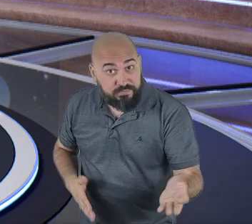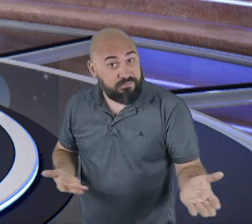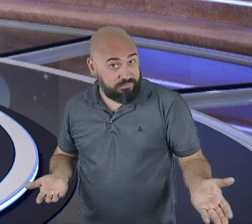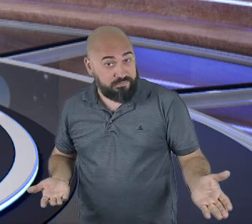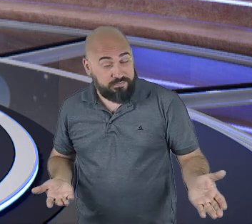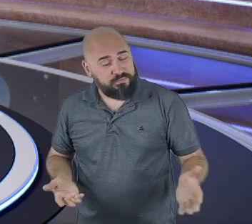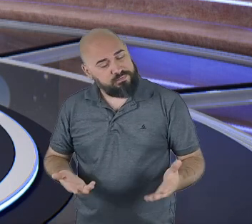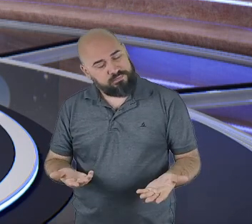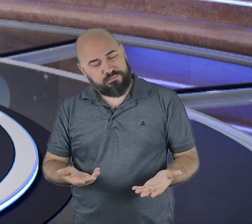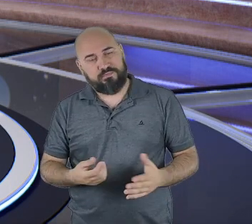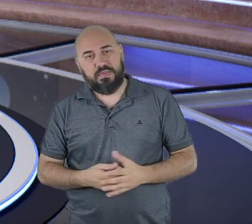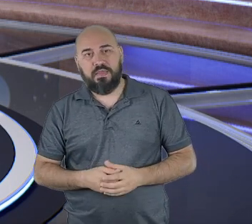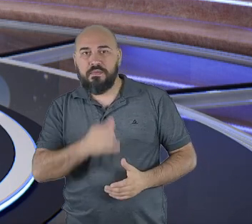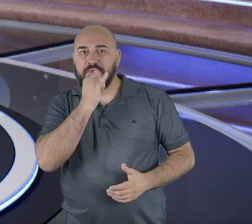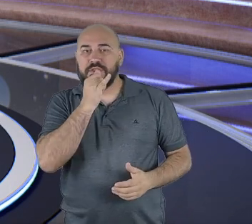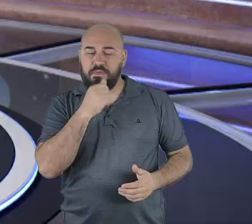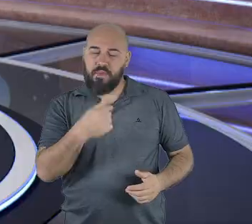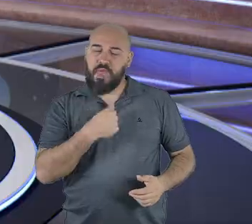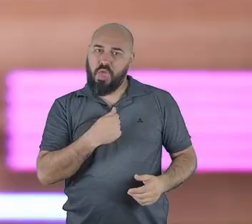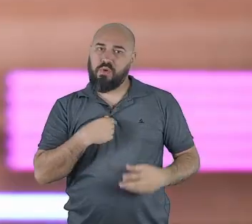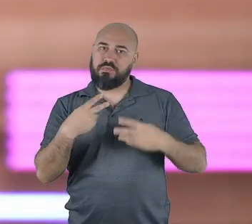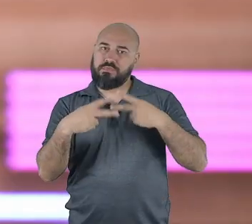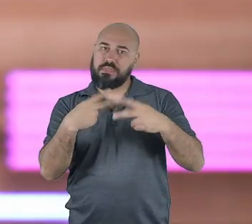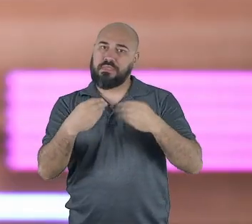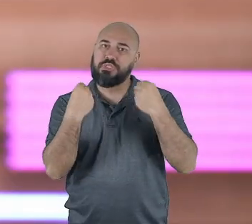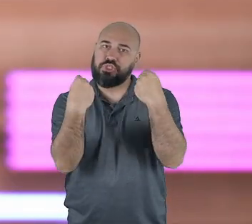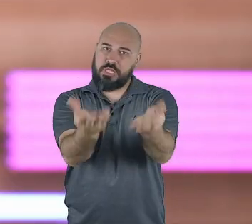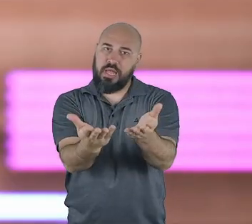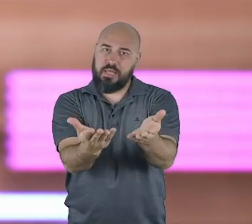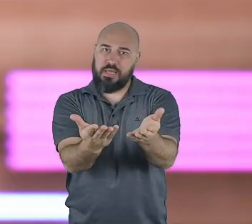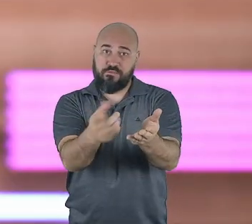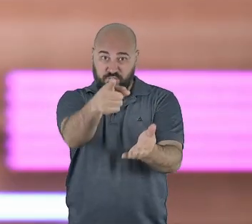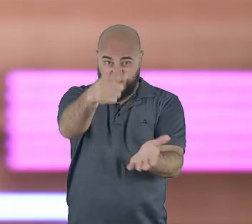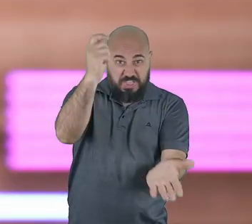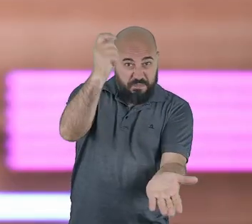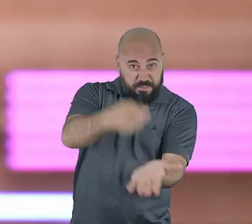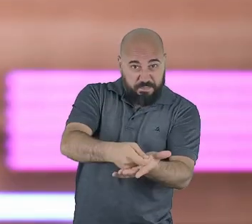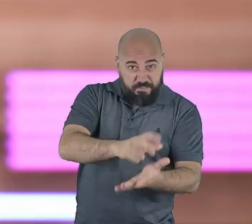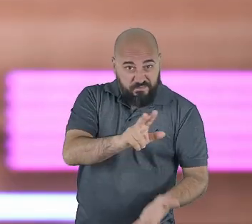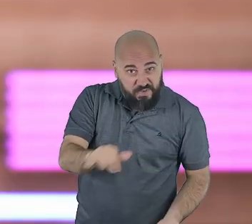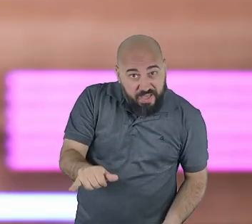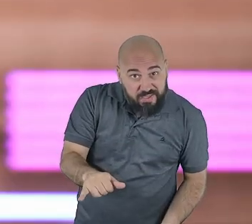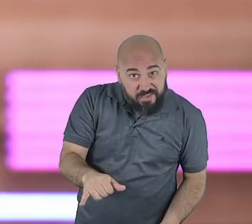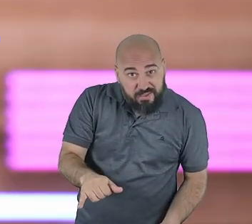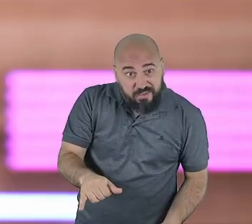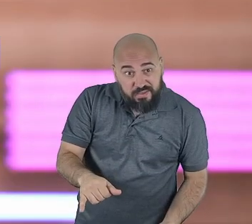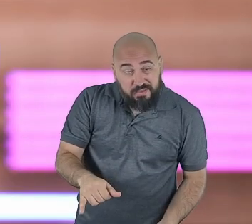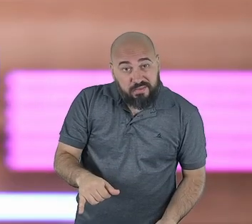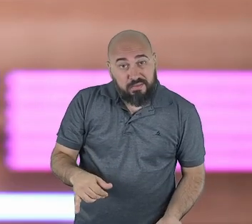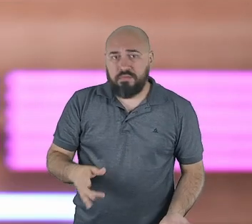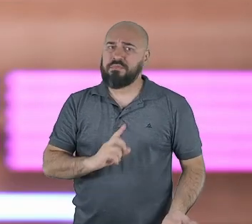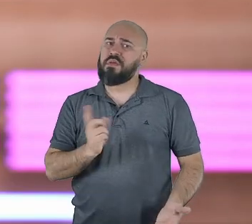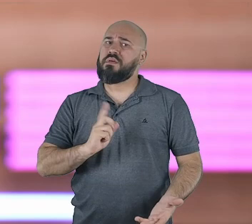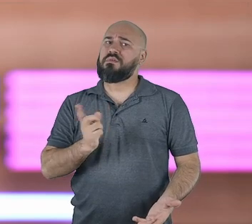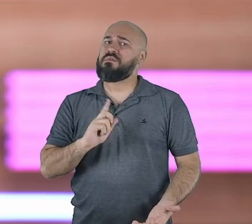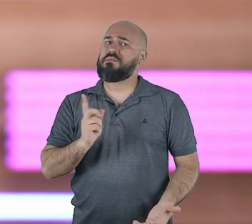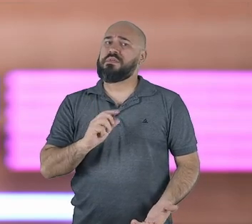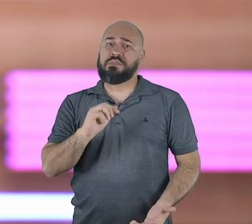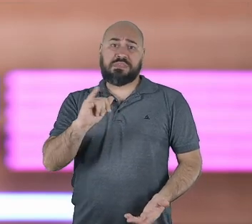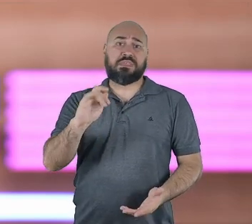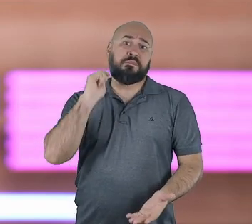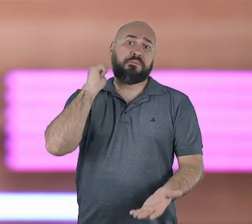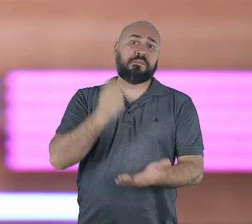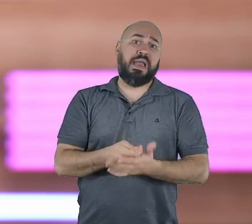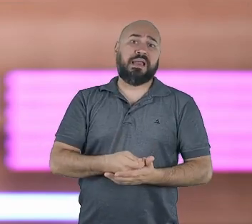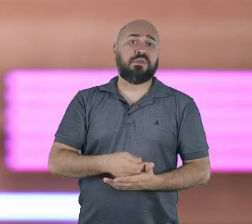isso? Claro que é. Você não paga pelo presente, porque se você pagar pelo presente, ele deixa